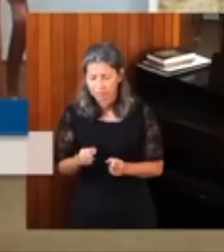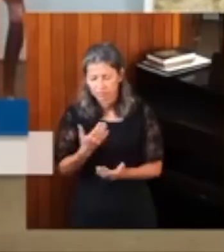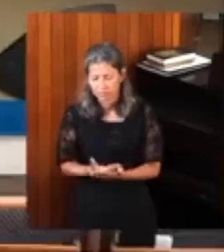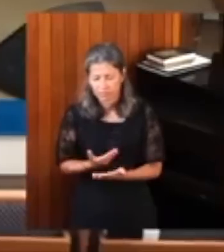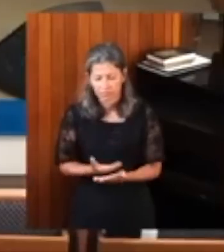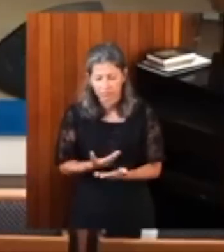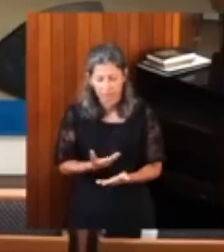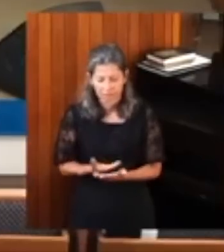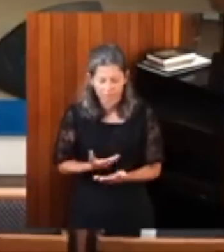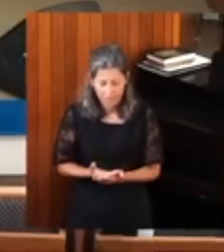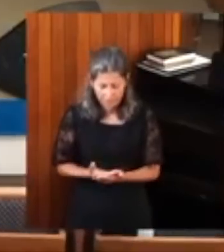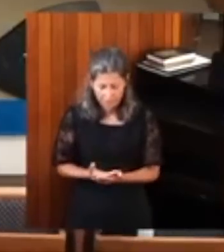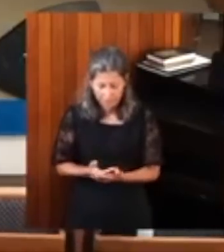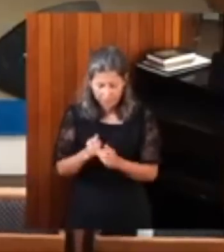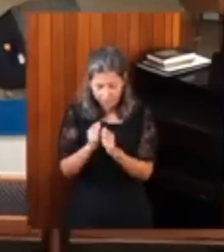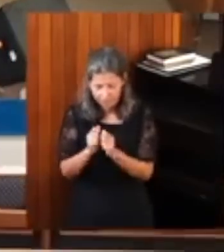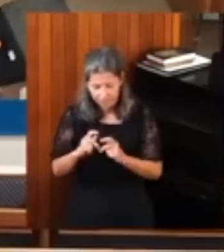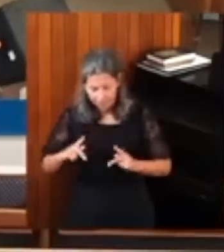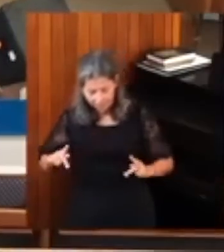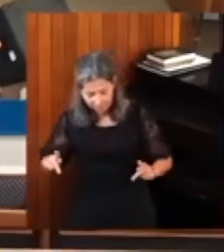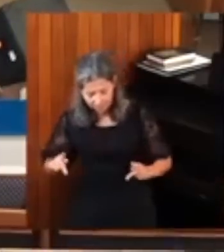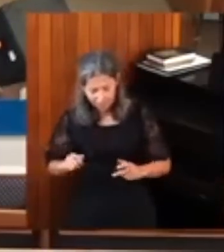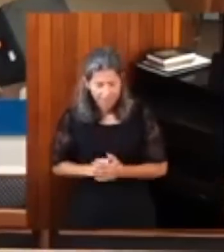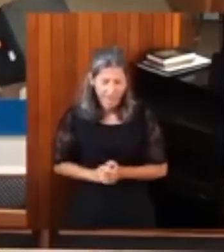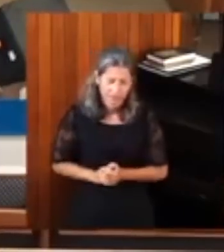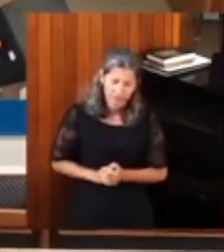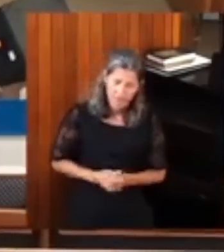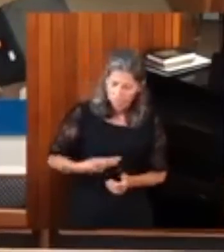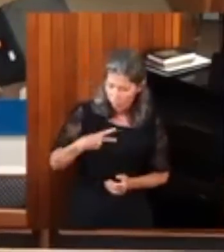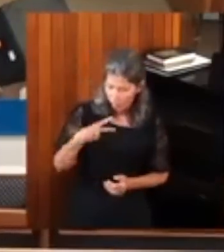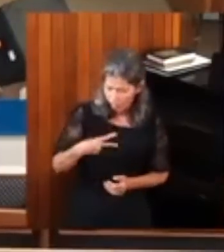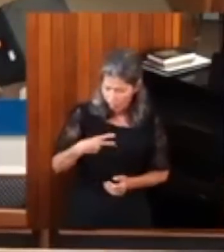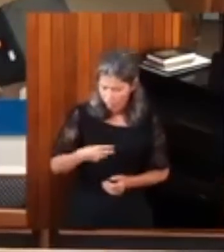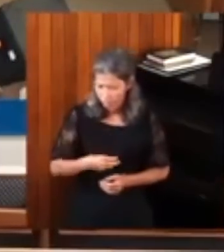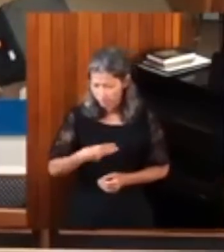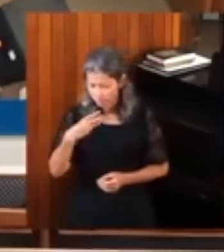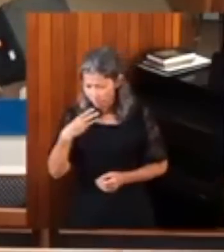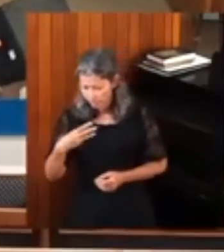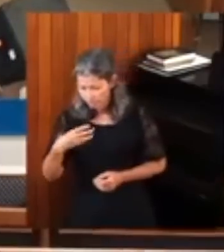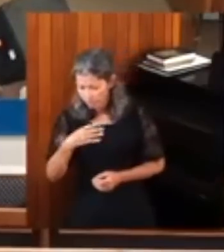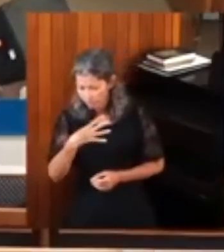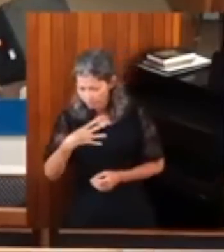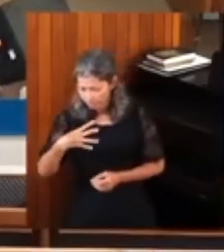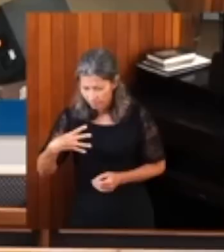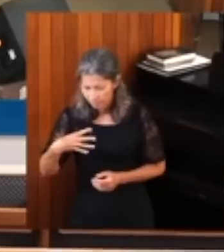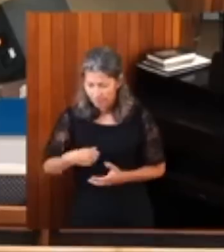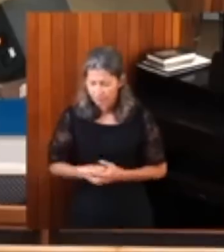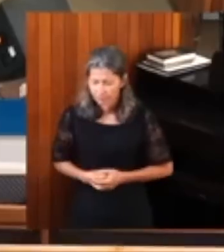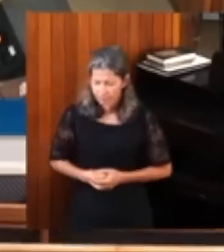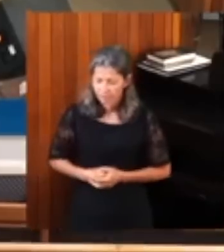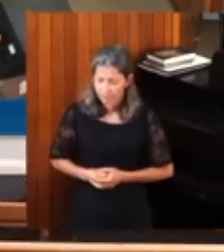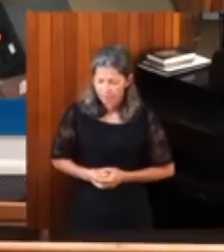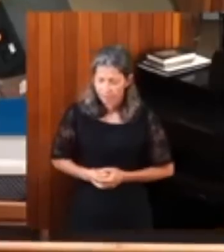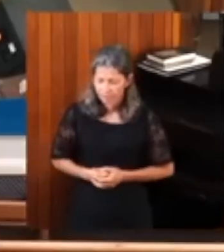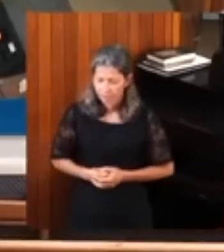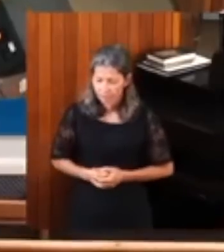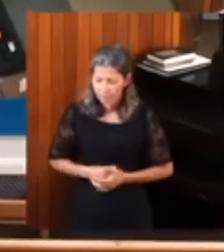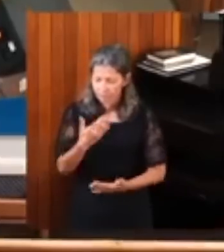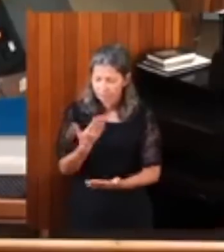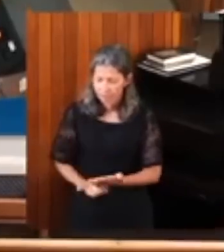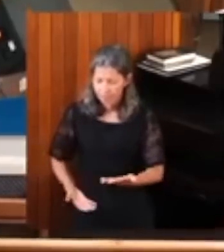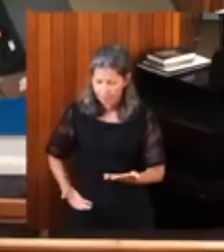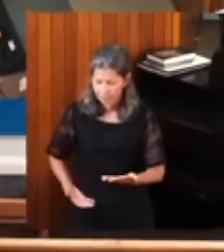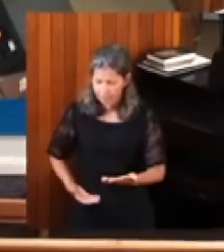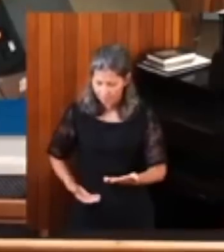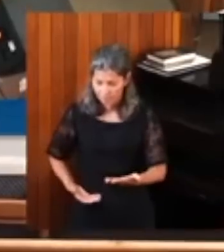do Apocalipse, estudamos os capítulos 2, 3, 4, aquela primeira profecia das 7 igrejas. Se você perdeu, está